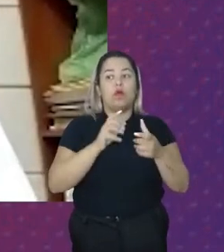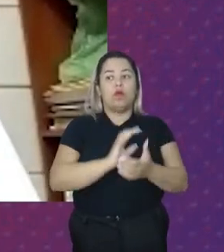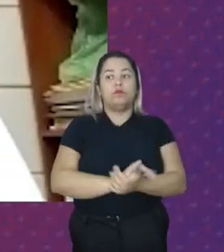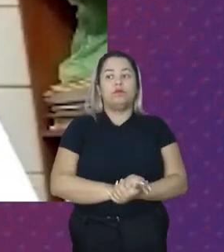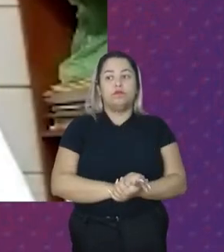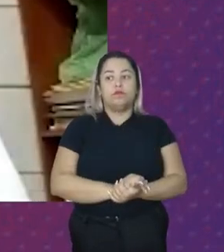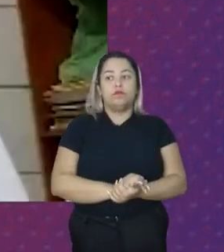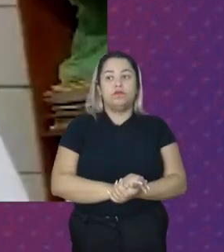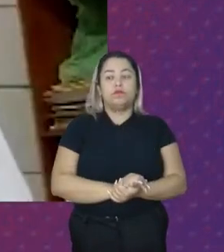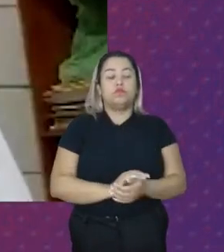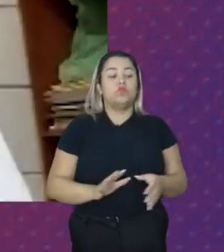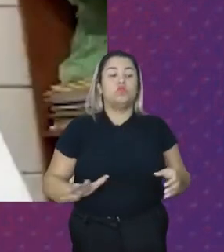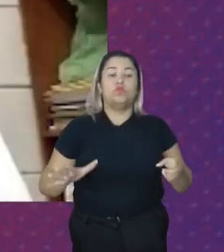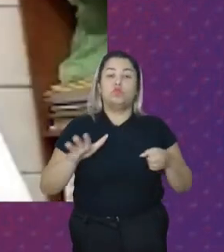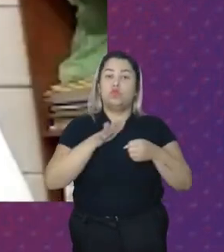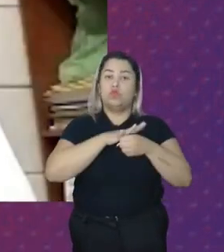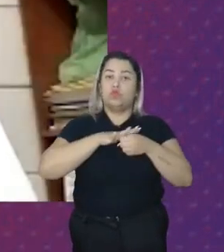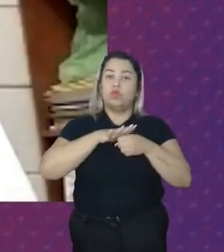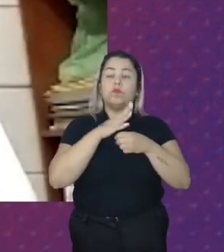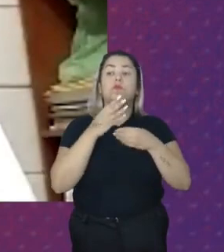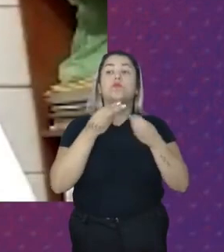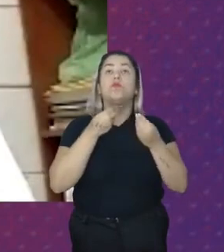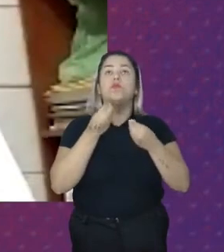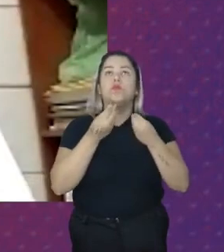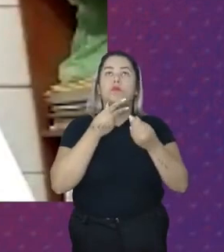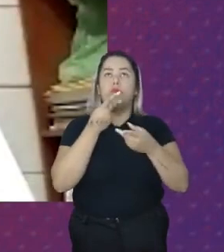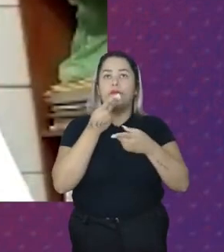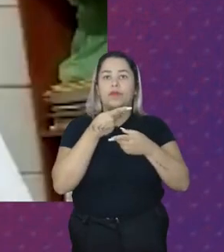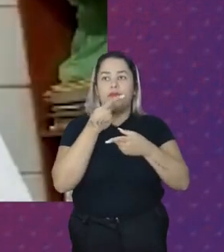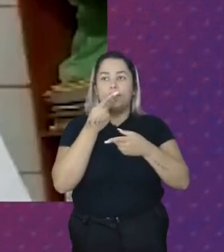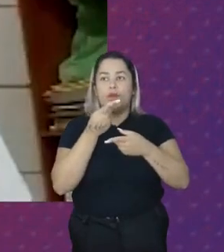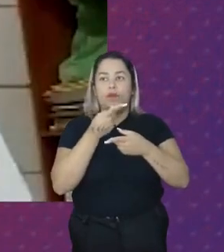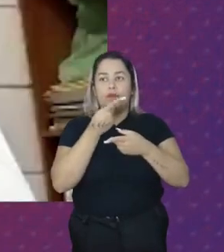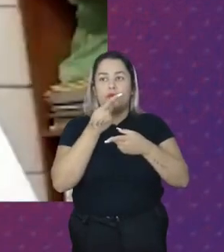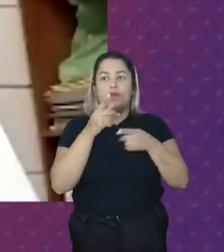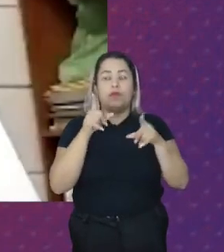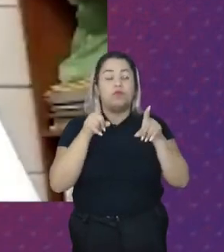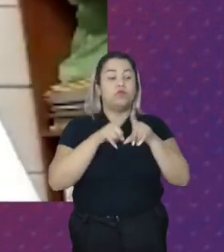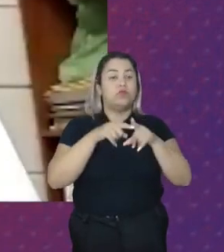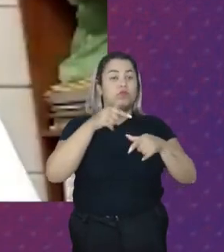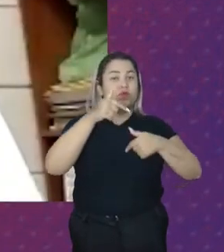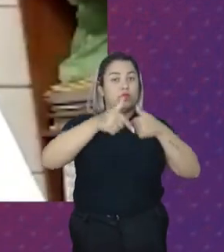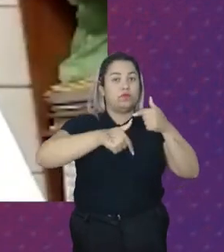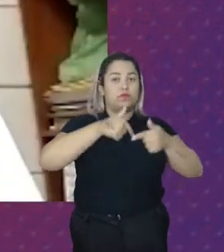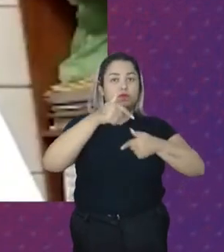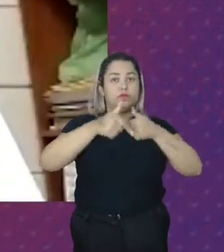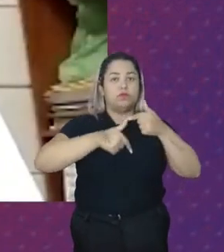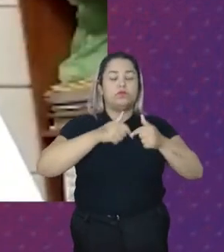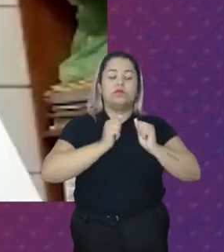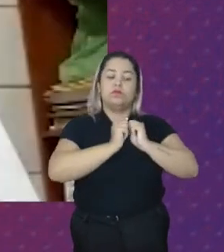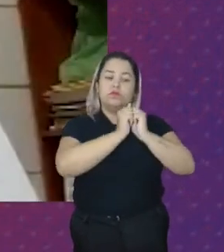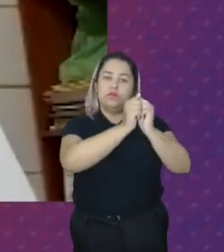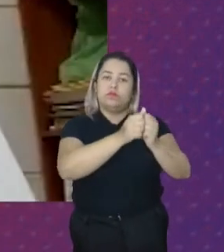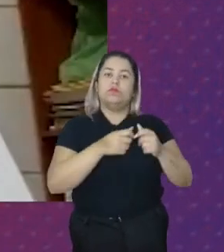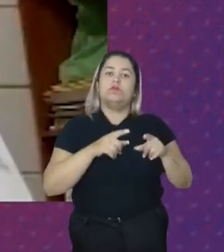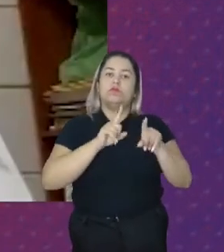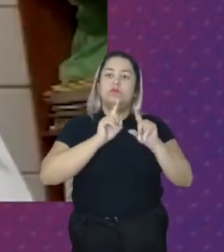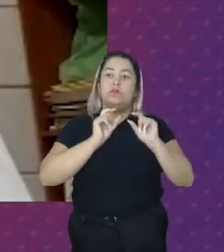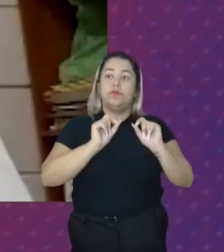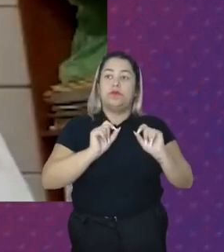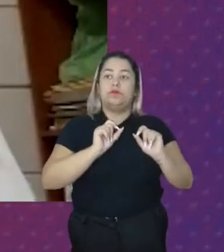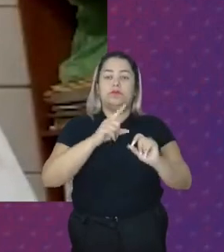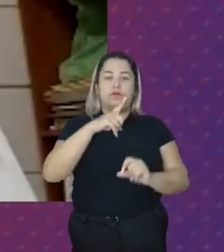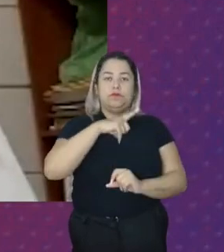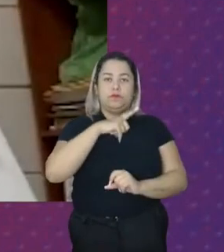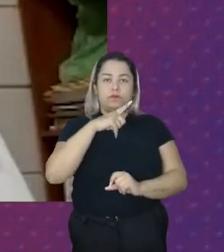tudo Aglomerado Como é que eu falo Estão todos No mesmo local De trabalho Está tudo junto Do que você Tem